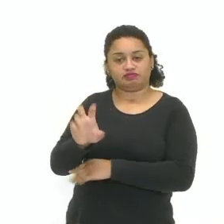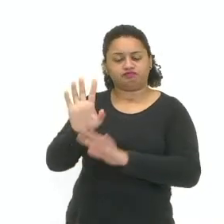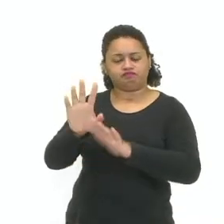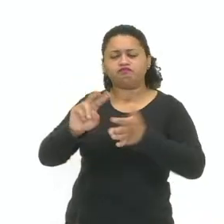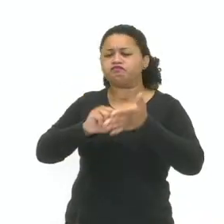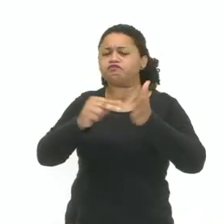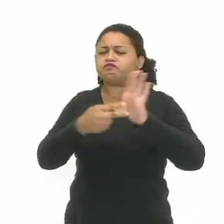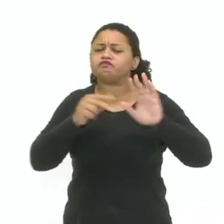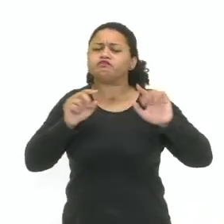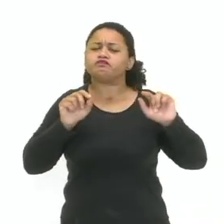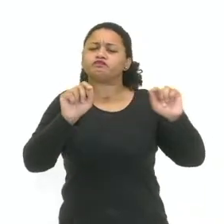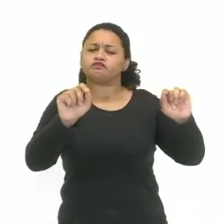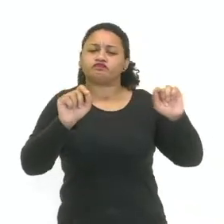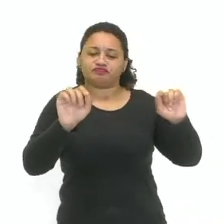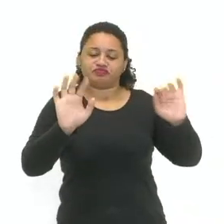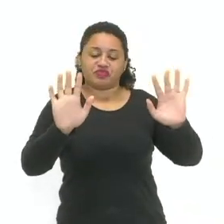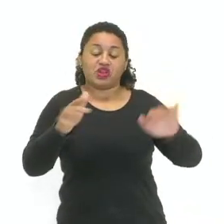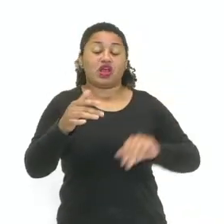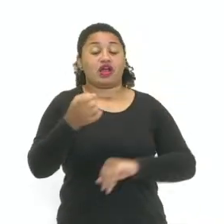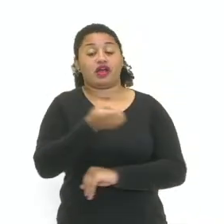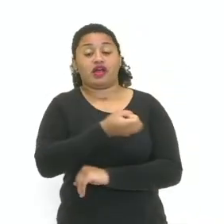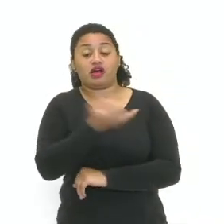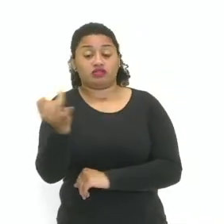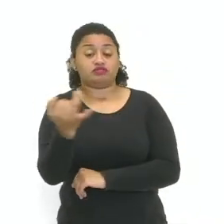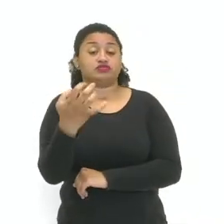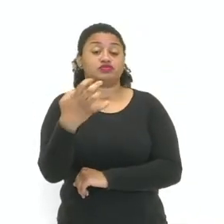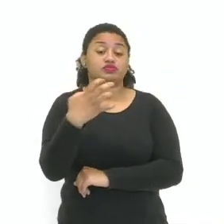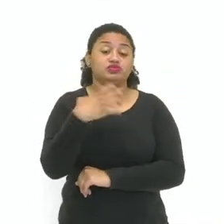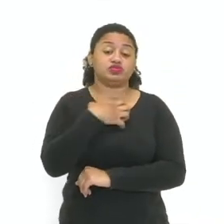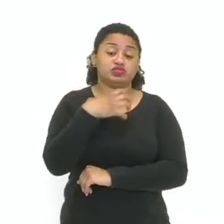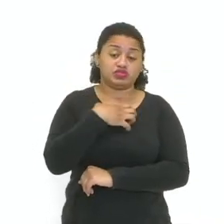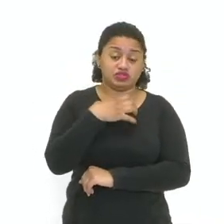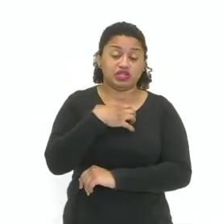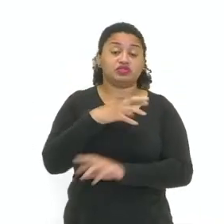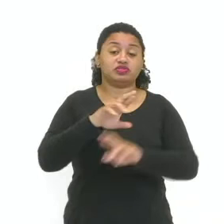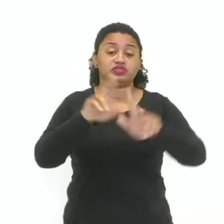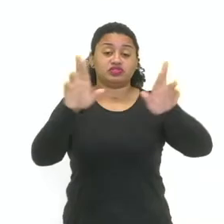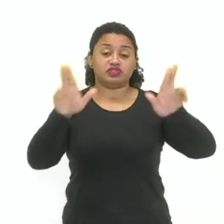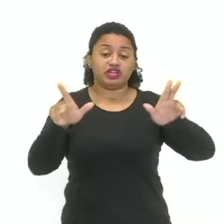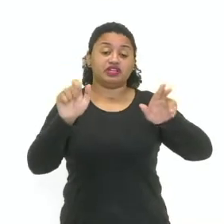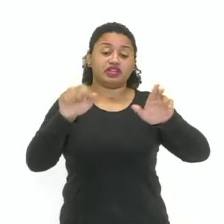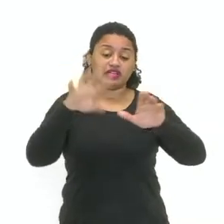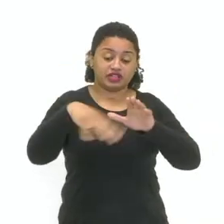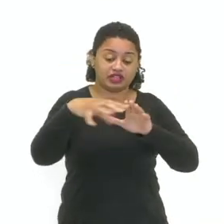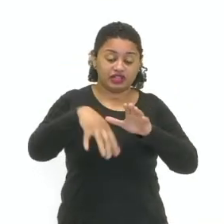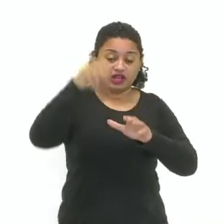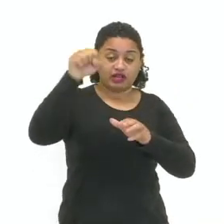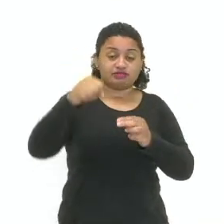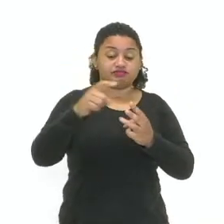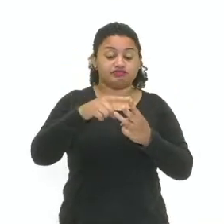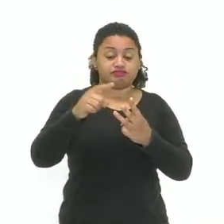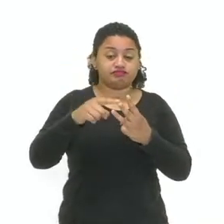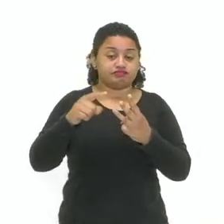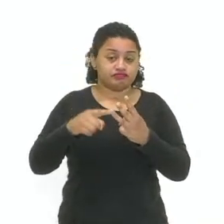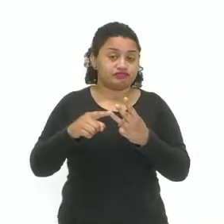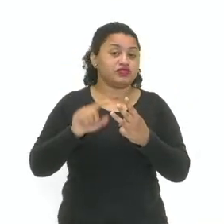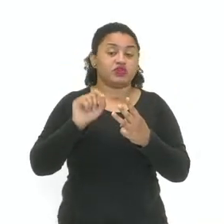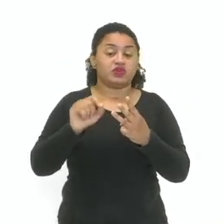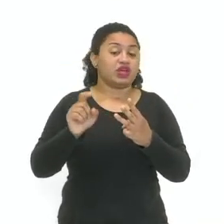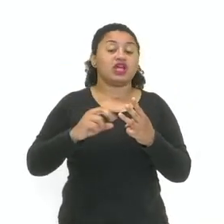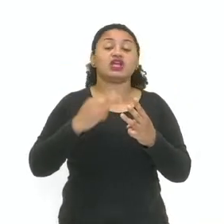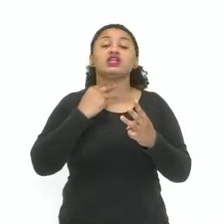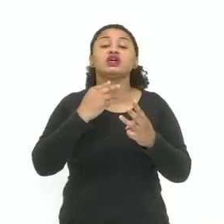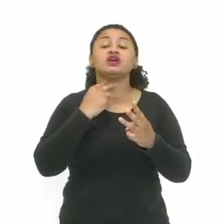o quê? Que o número de maneiras diferentes de retirar 3 bolas, de modo que não